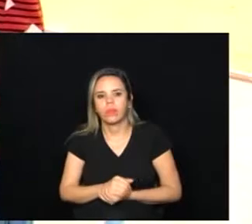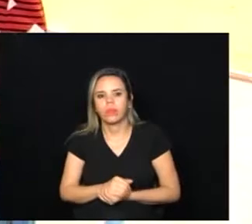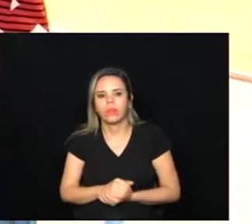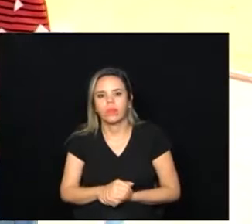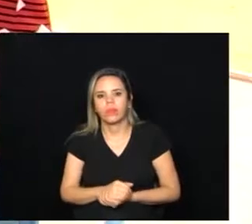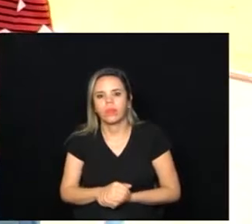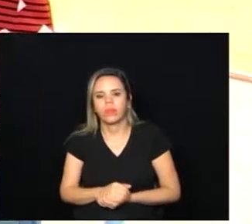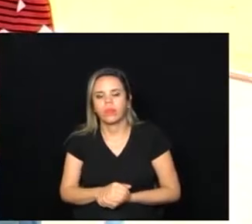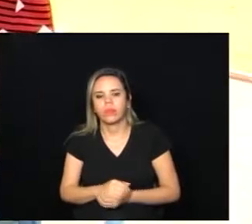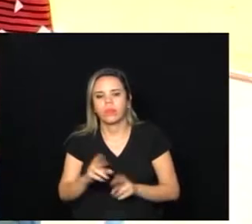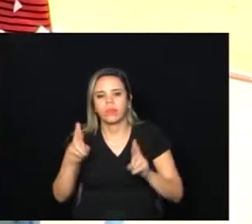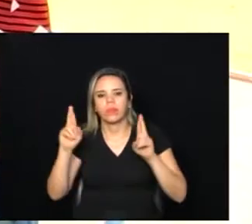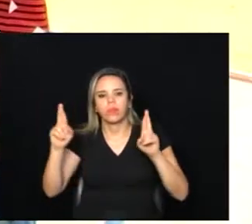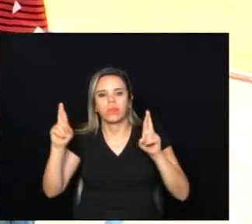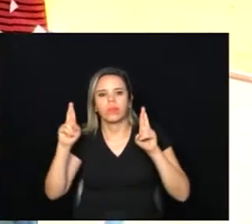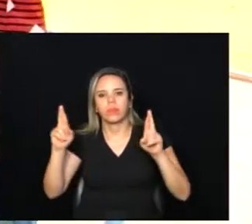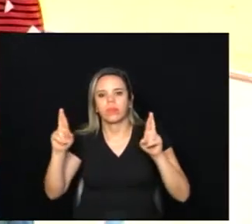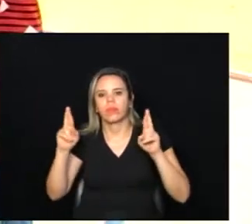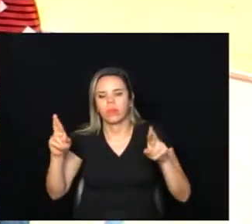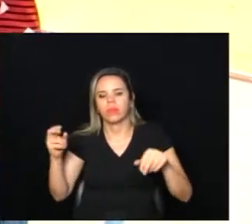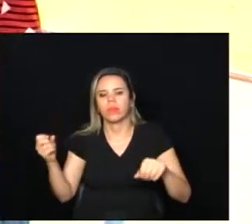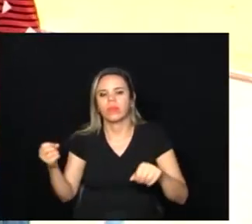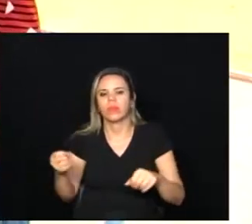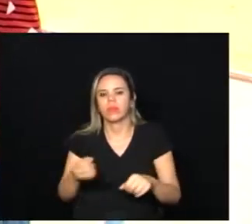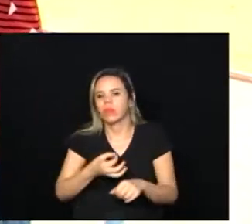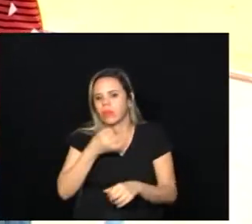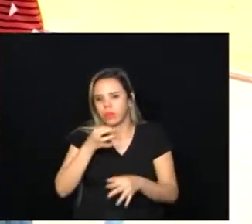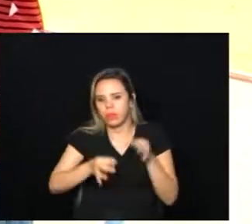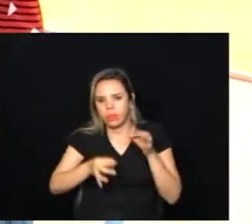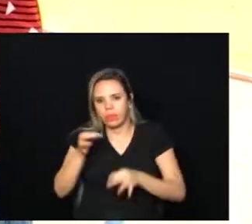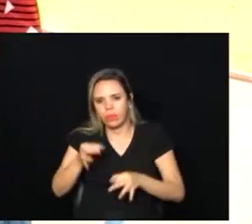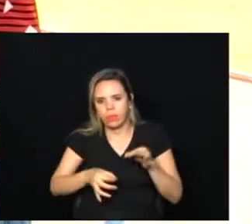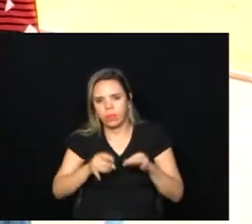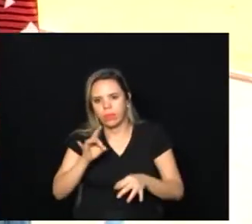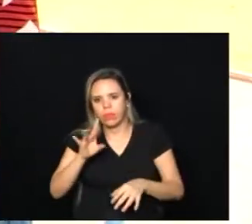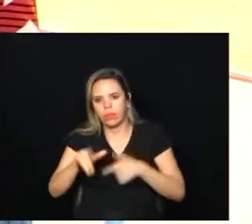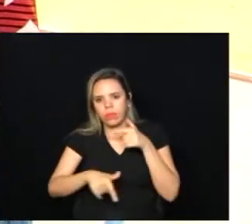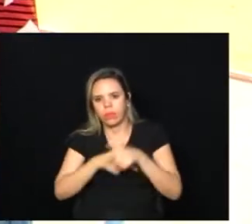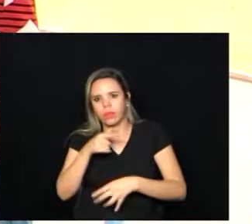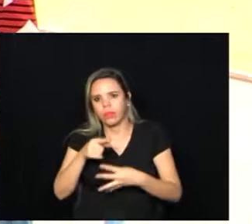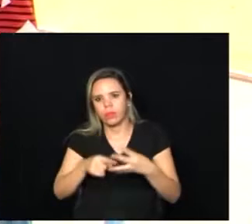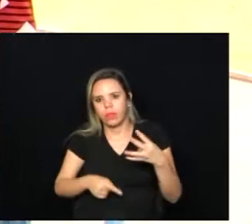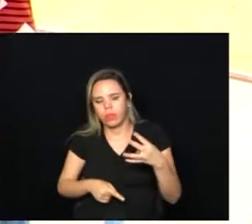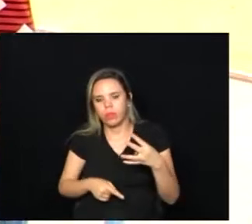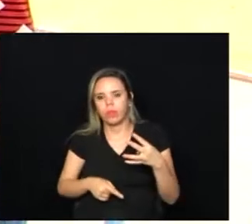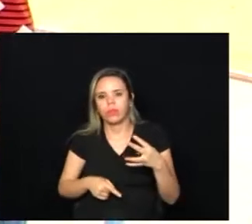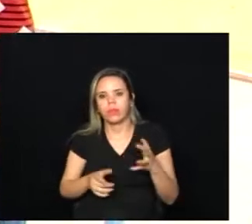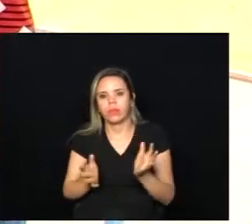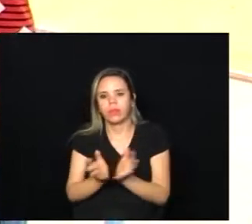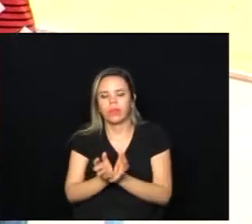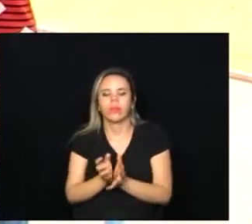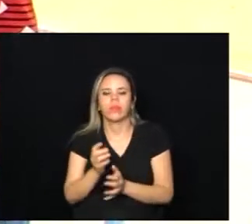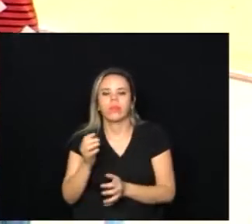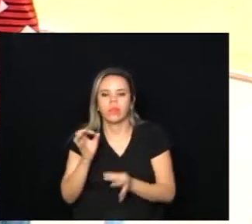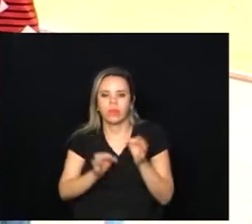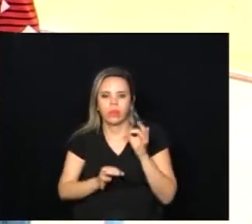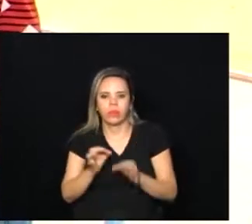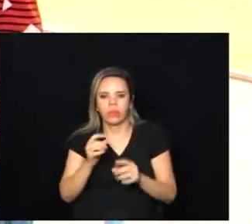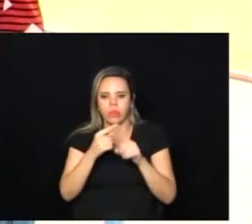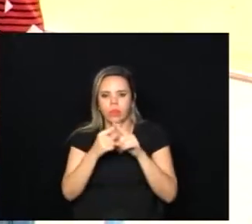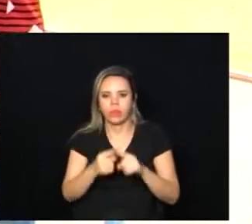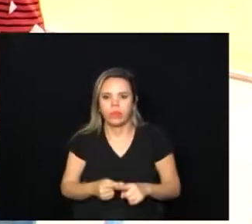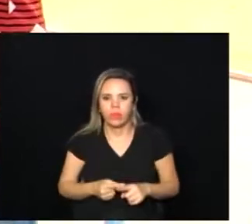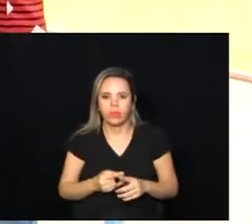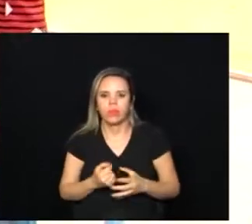Torcida, aquela emoção. Arbitragem, a gente só trabalha com o quarteto, né, de arbitragem nos nossos campeonatos